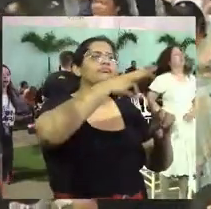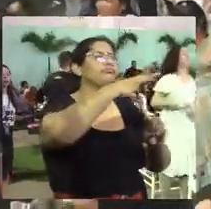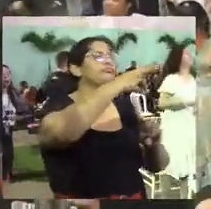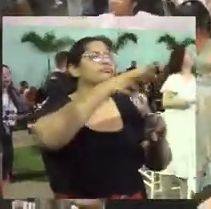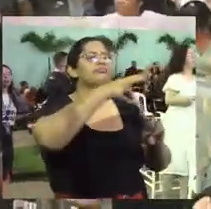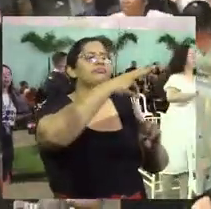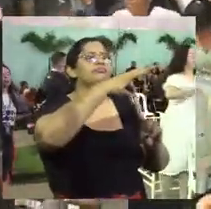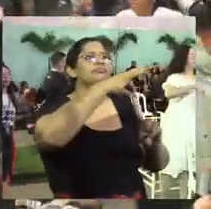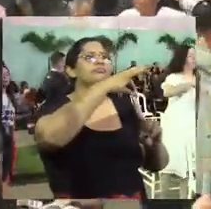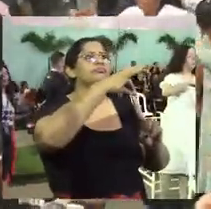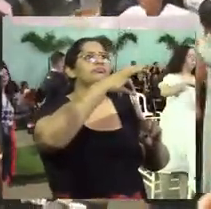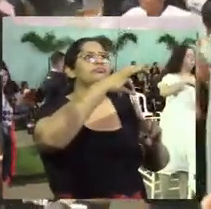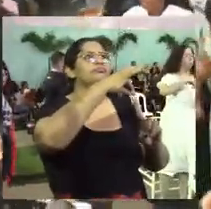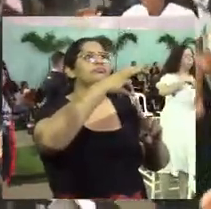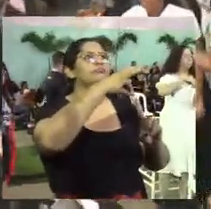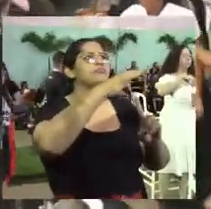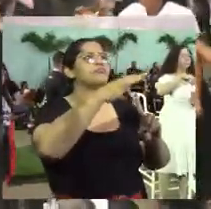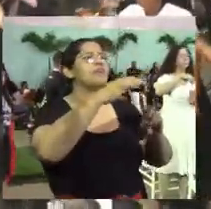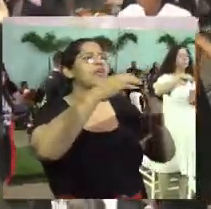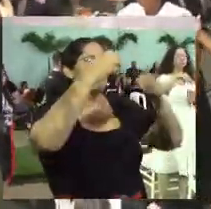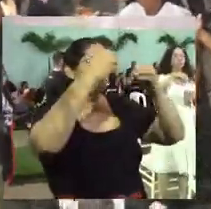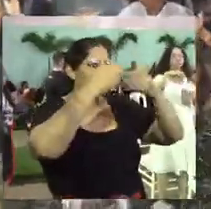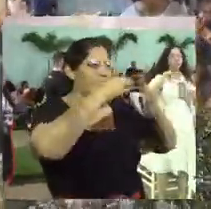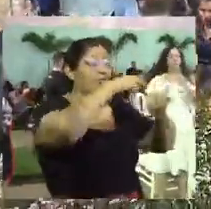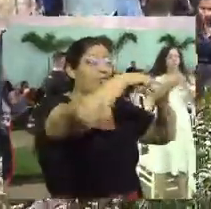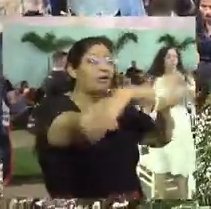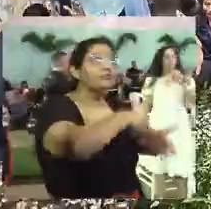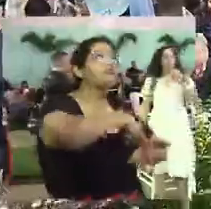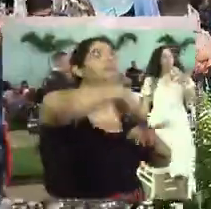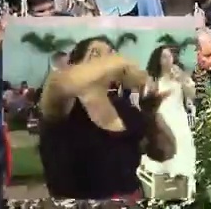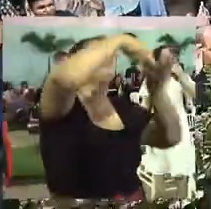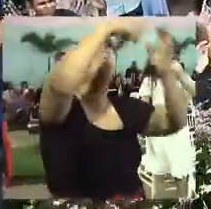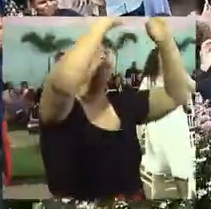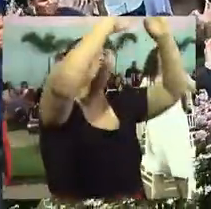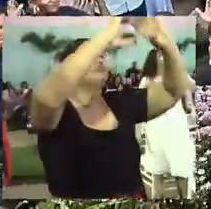Santificação para por ela